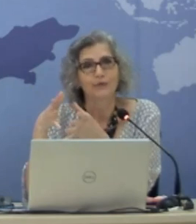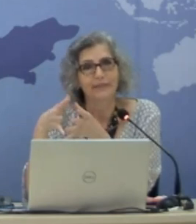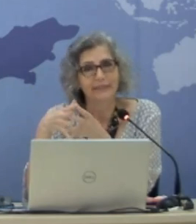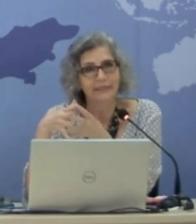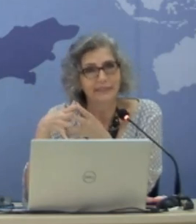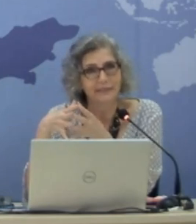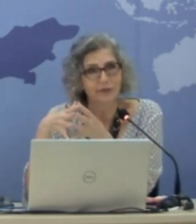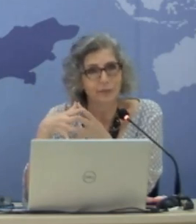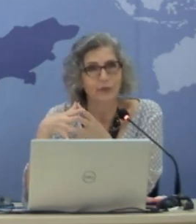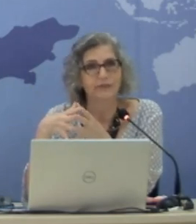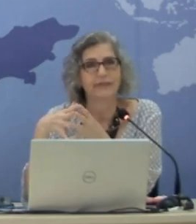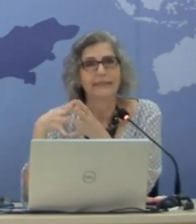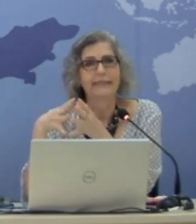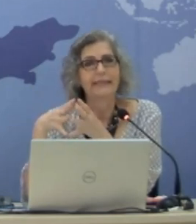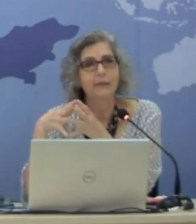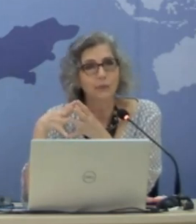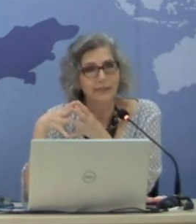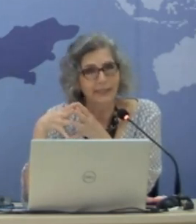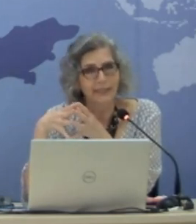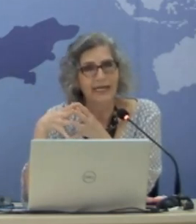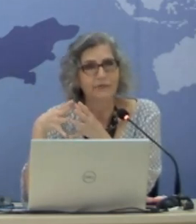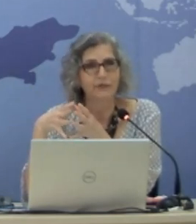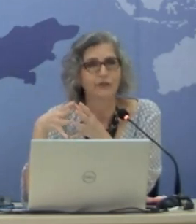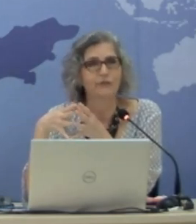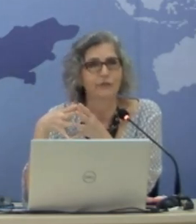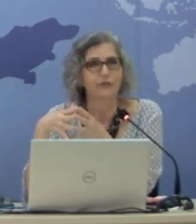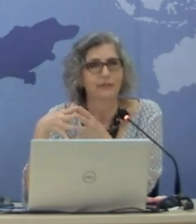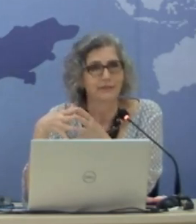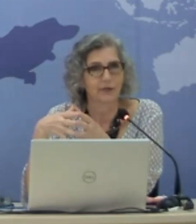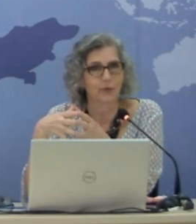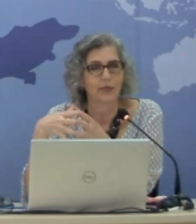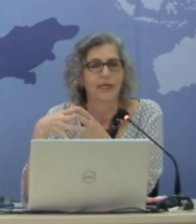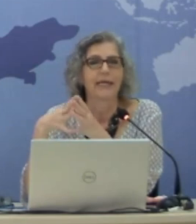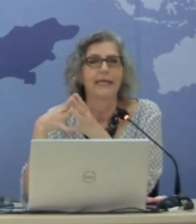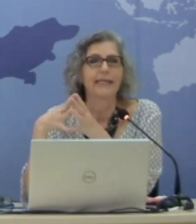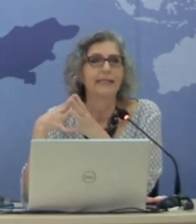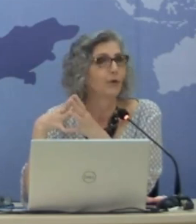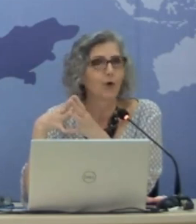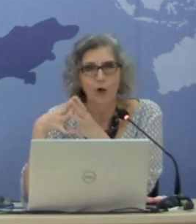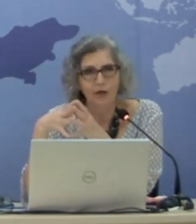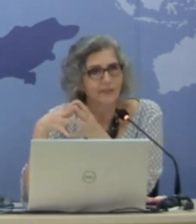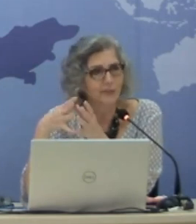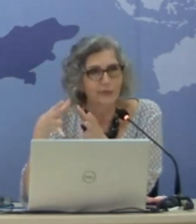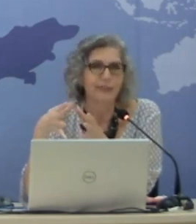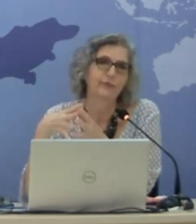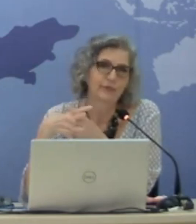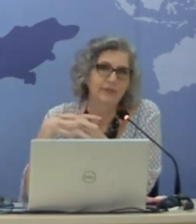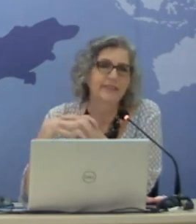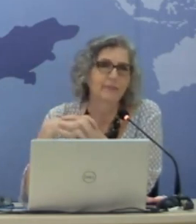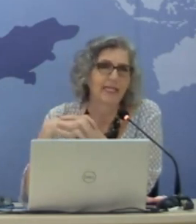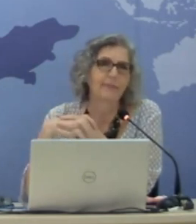como o senão da criança exposta não tem a ficha de investigação ele não coloca